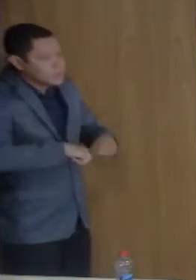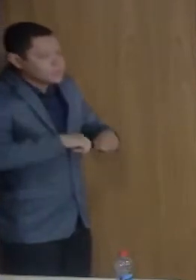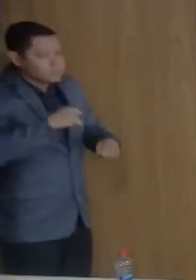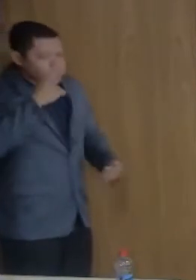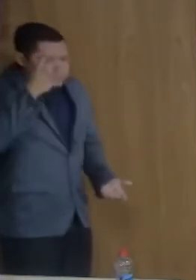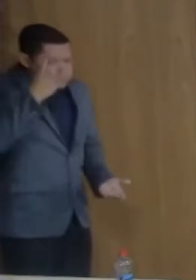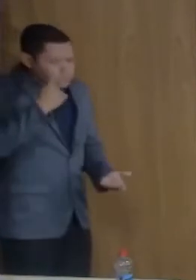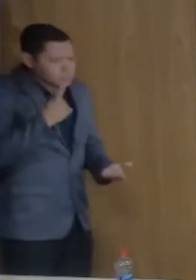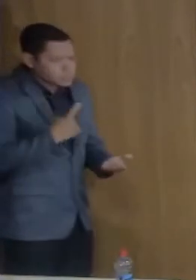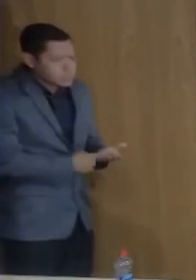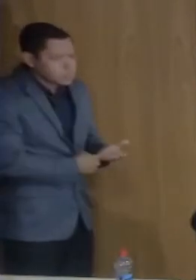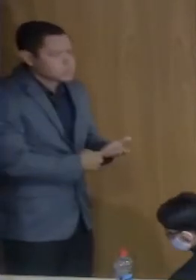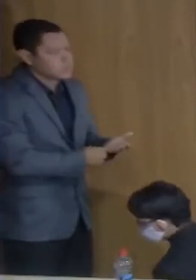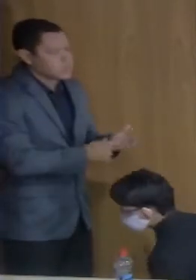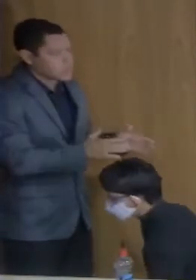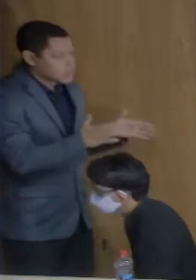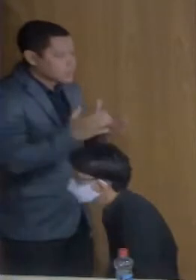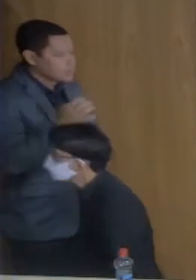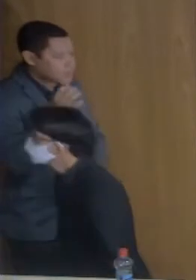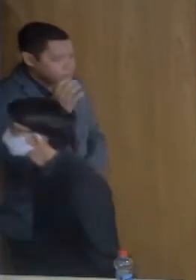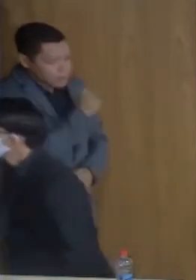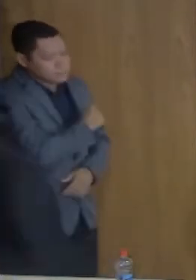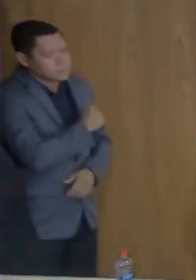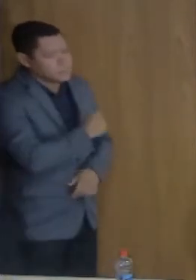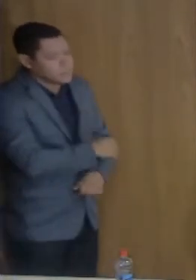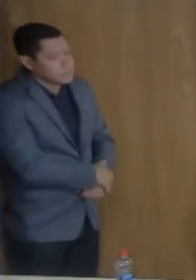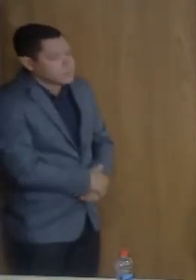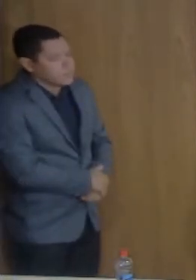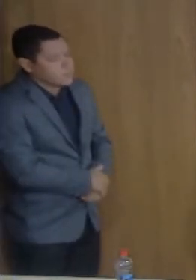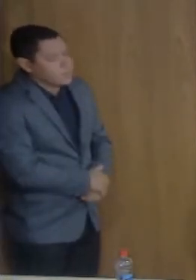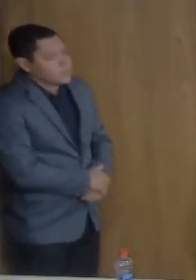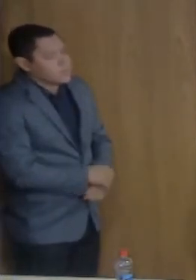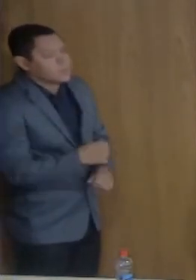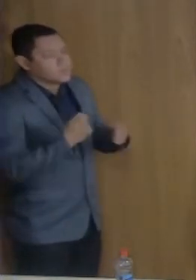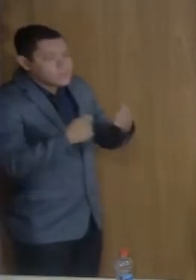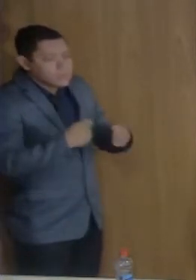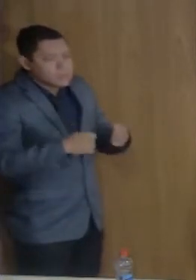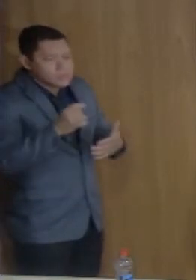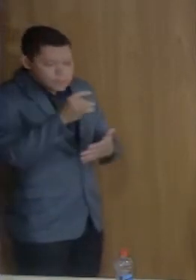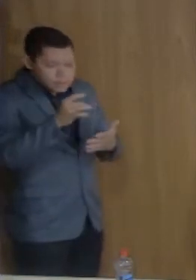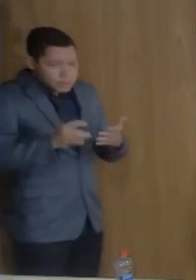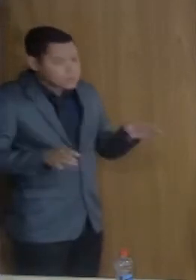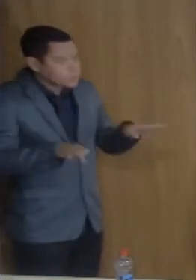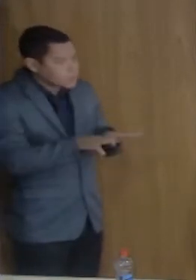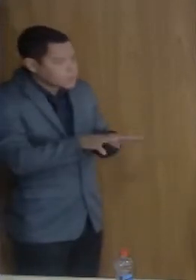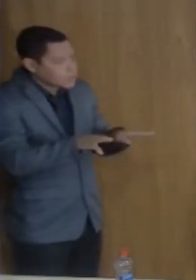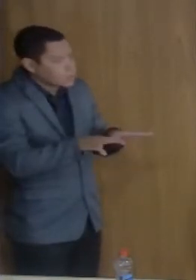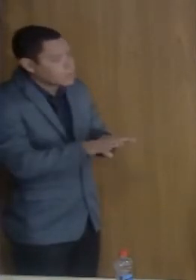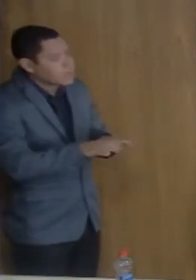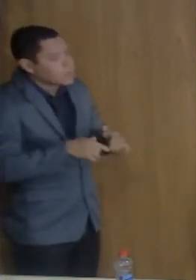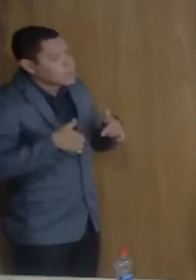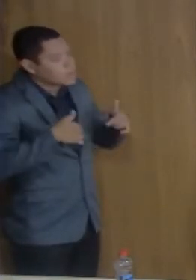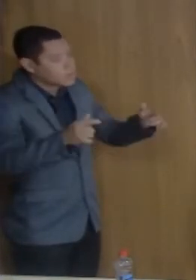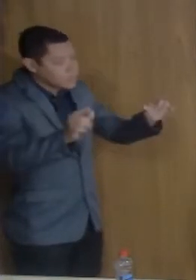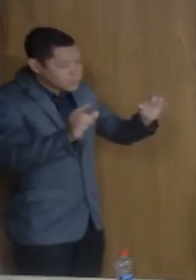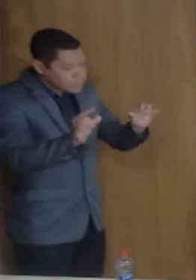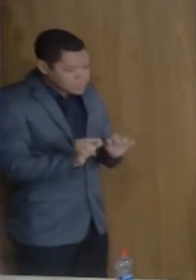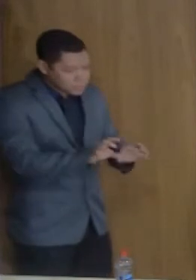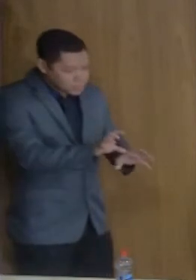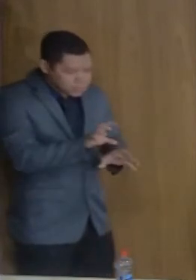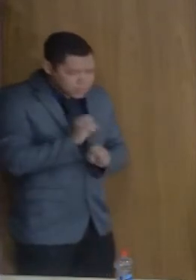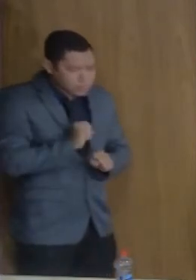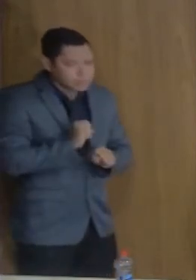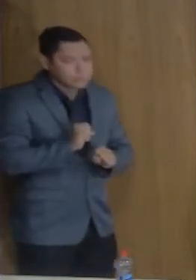essa etapa o mais rápido possível. Destaca-se ainda, como ação mitigadora dos impactos da pandemia,